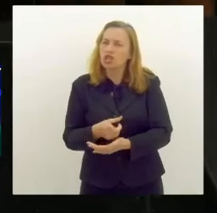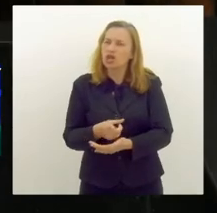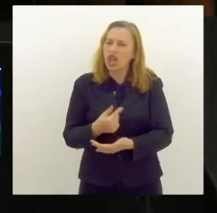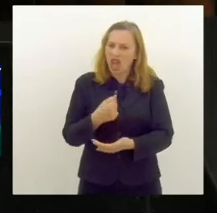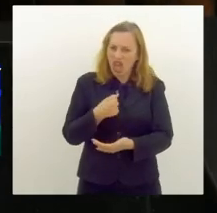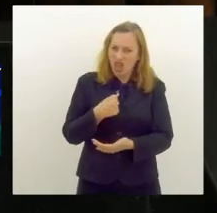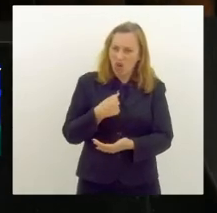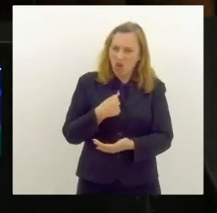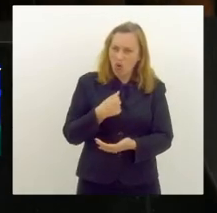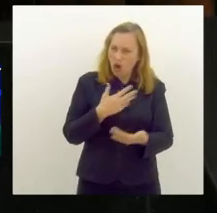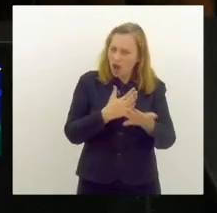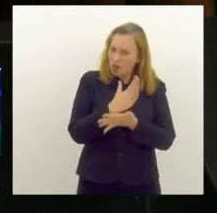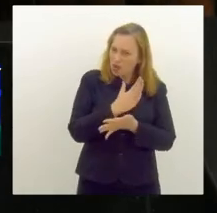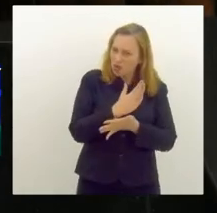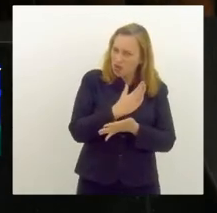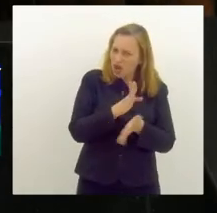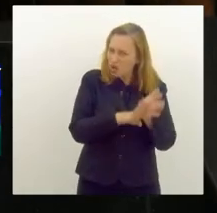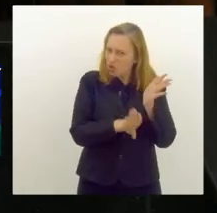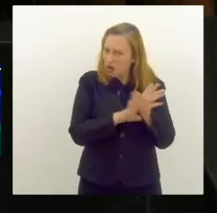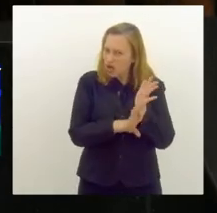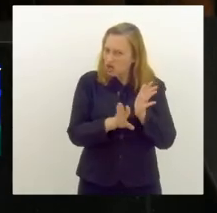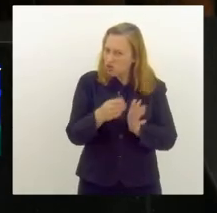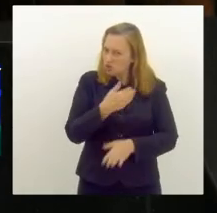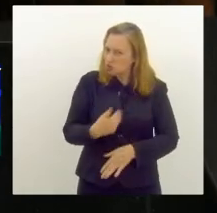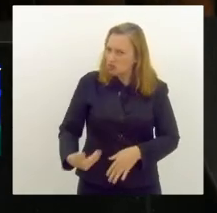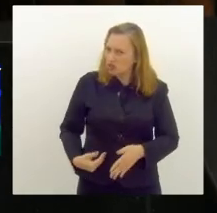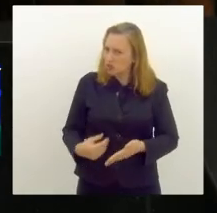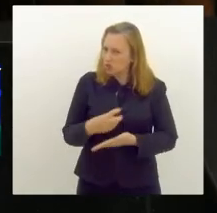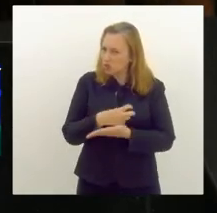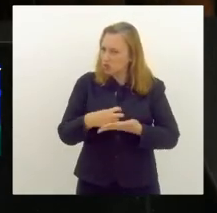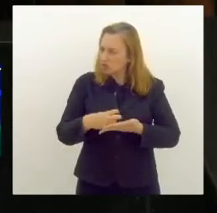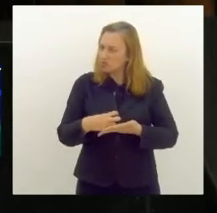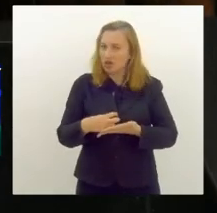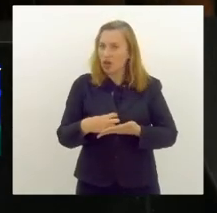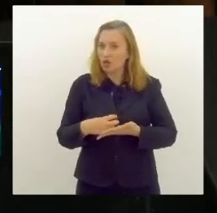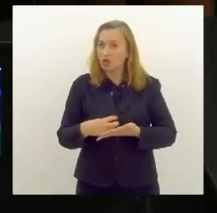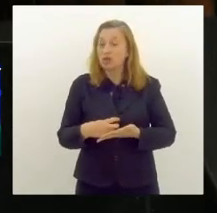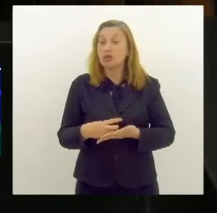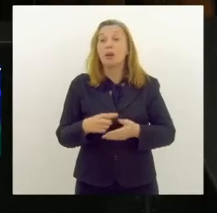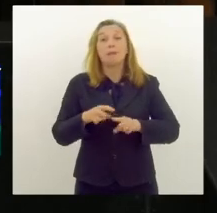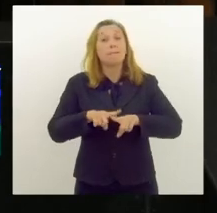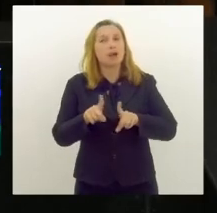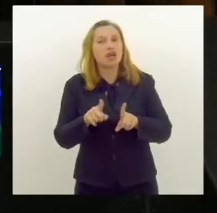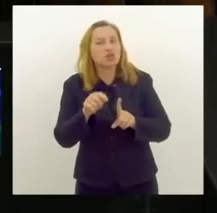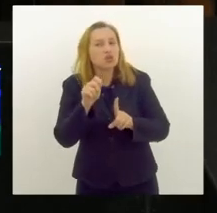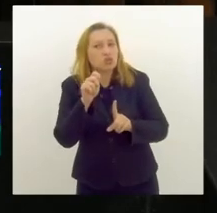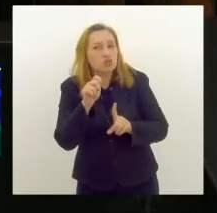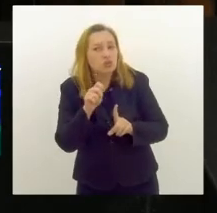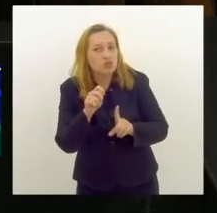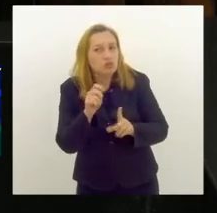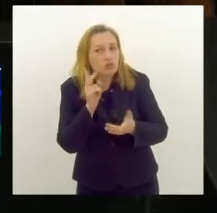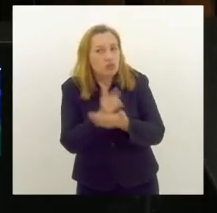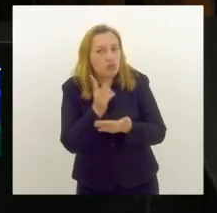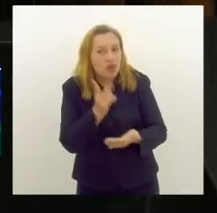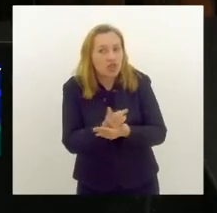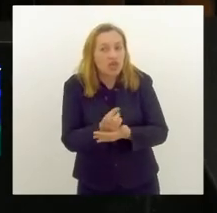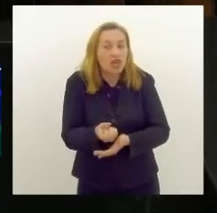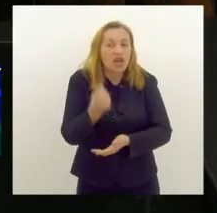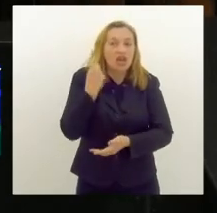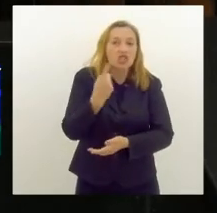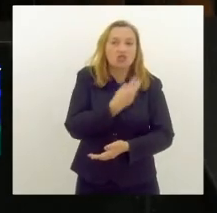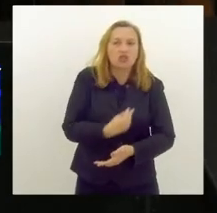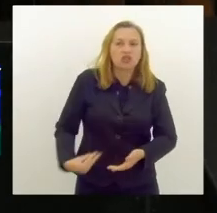cabia uma aprovação como esta. Mas o mesmo ex-governador Wilson